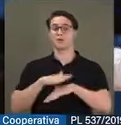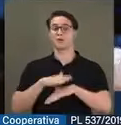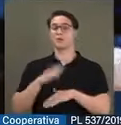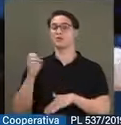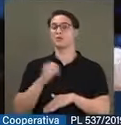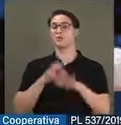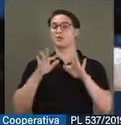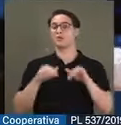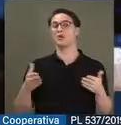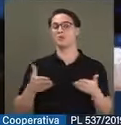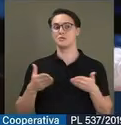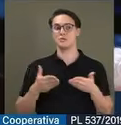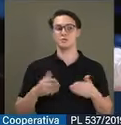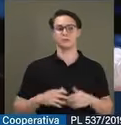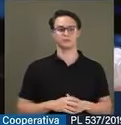fim